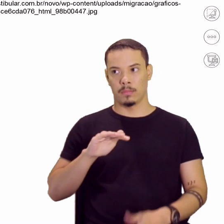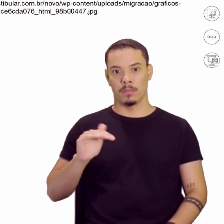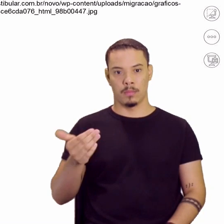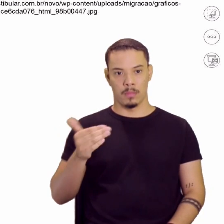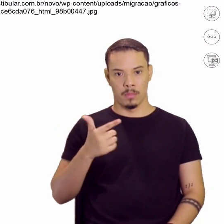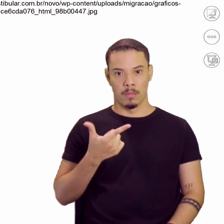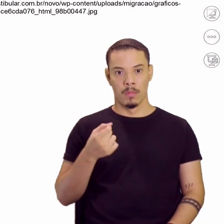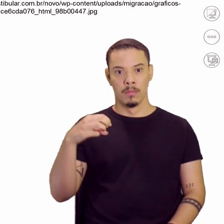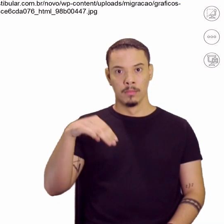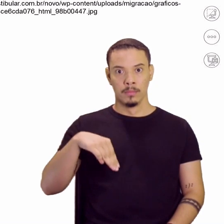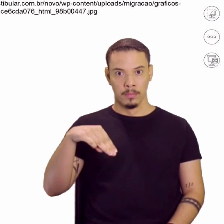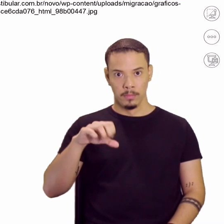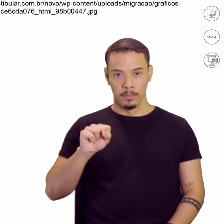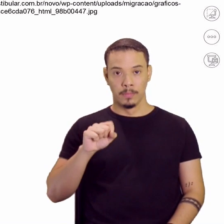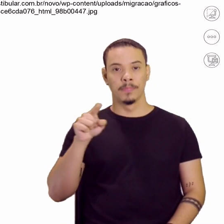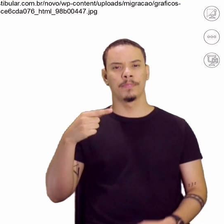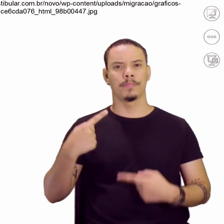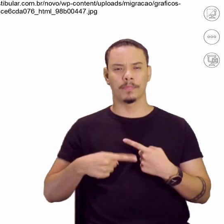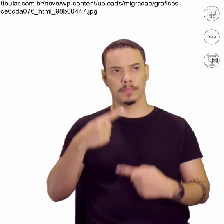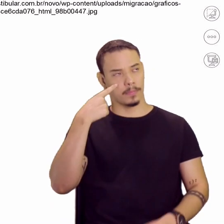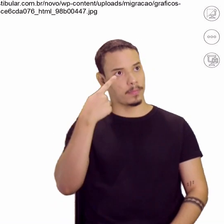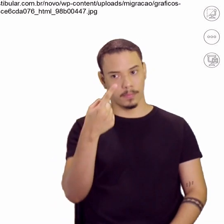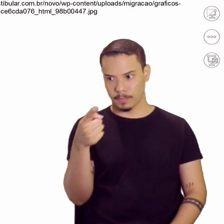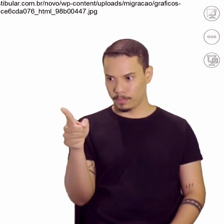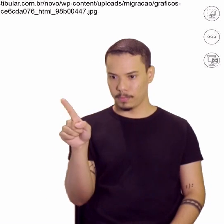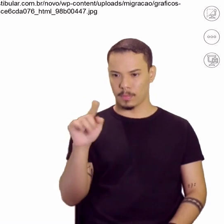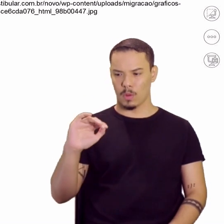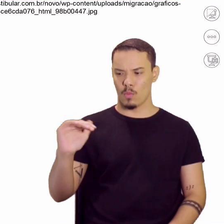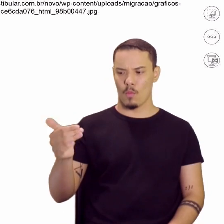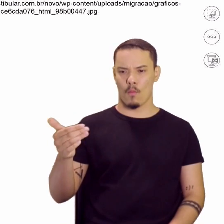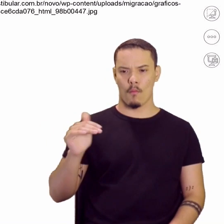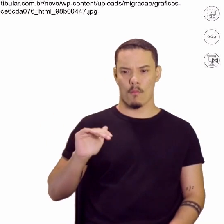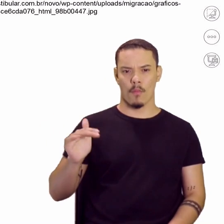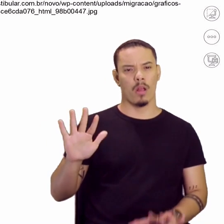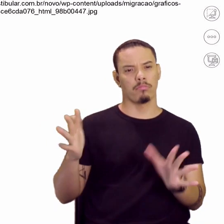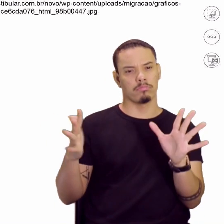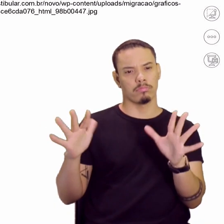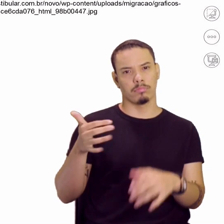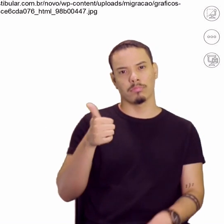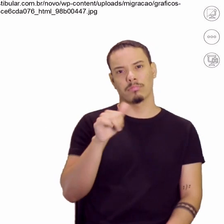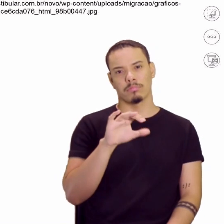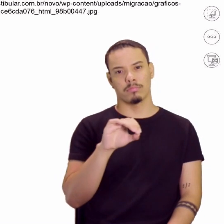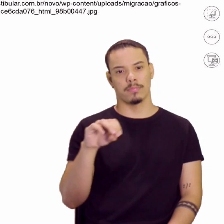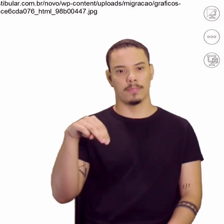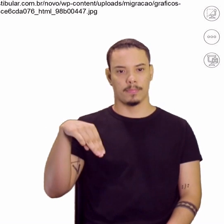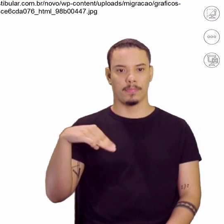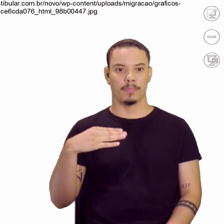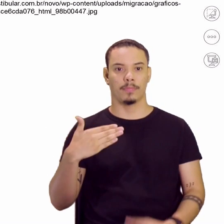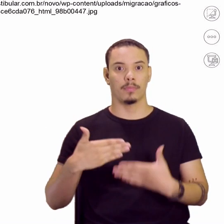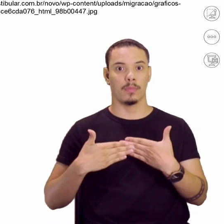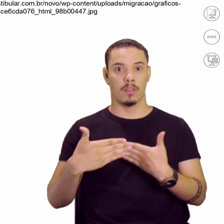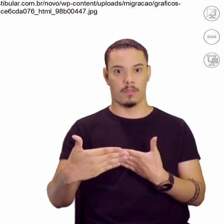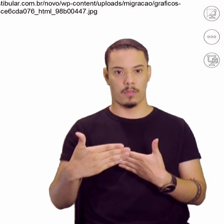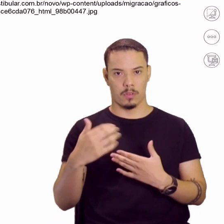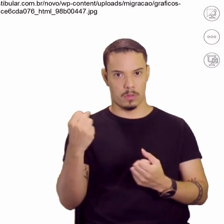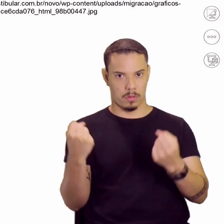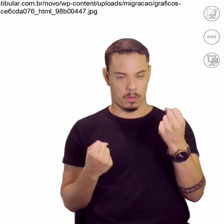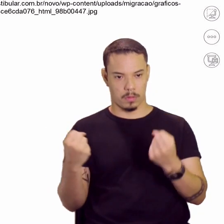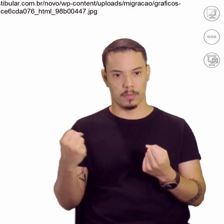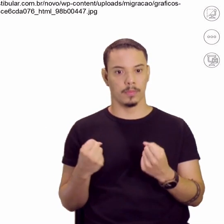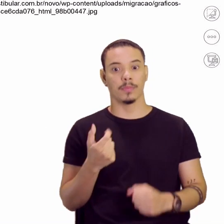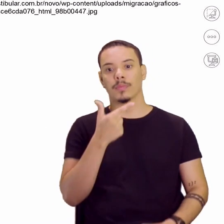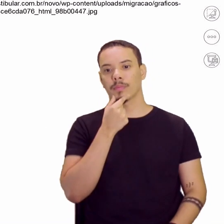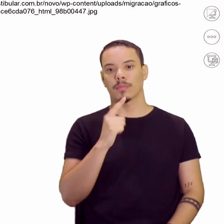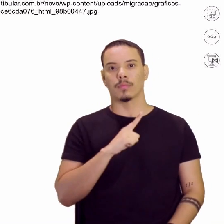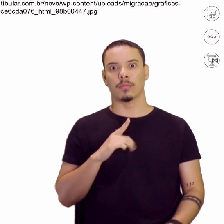segundo e a partir dali ele avista um obstáculo, né? Está mais ou menos a 100 metros na frente do carro. Ok. O motorista tem um